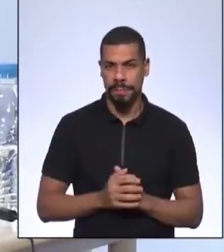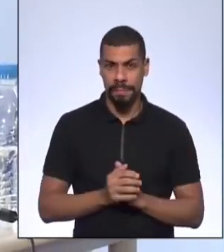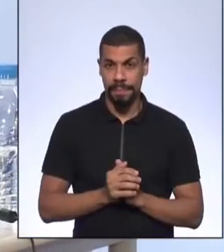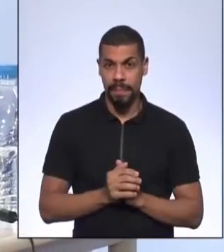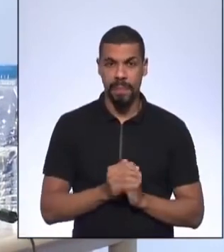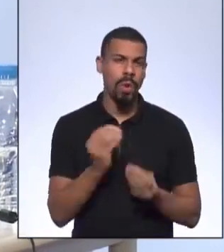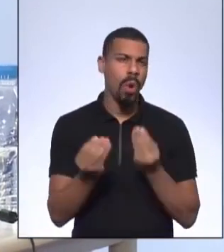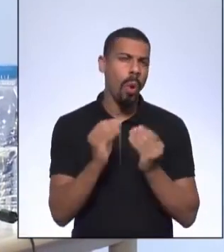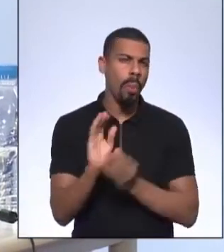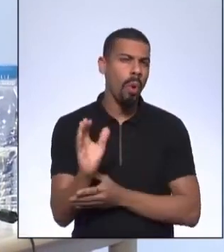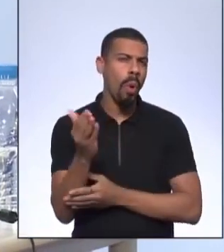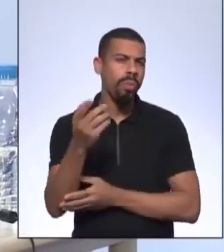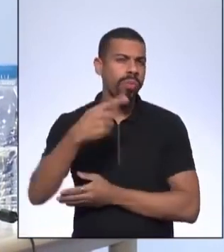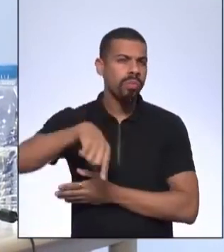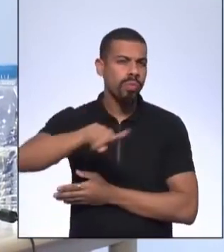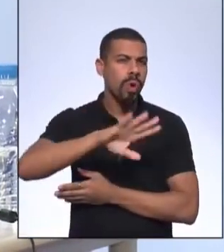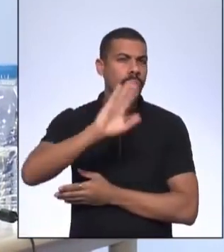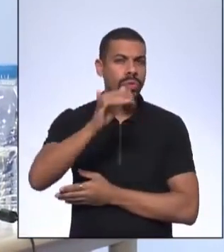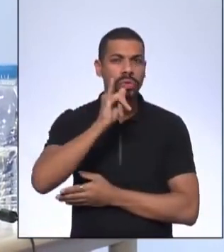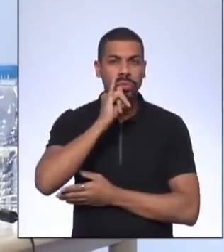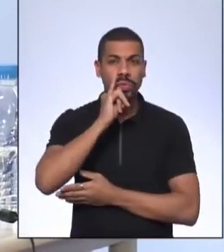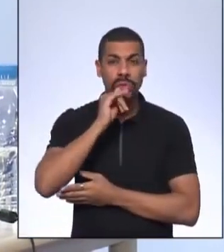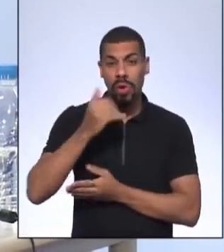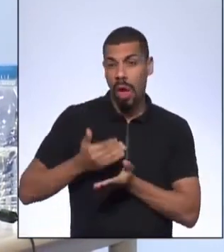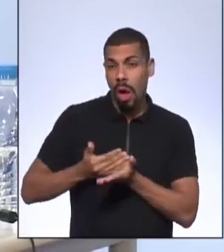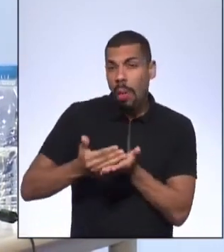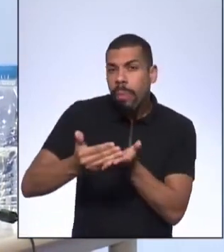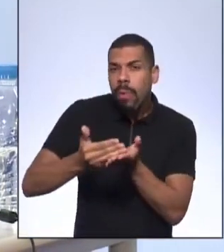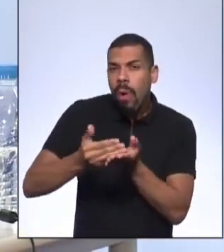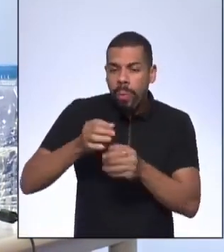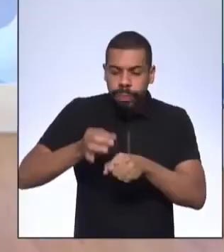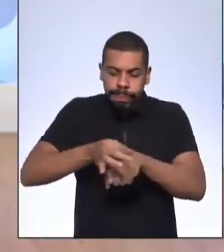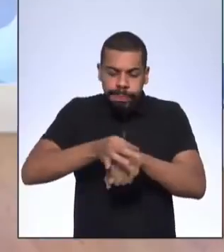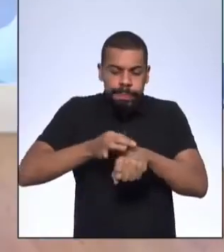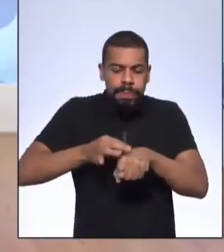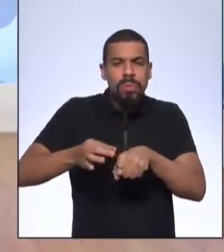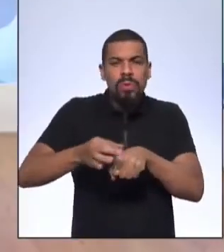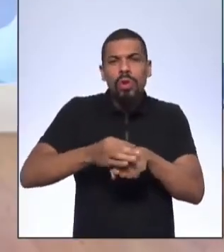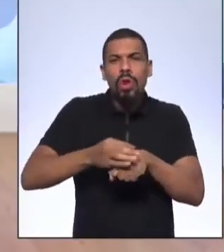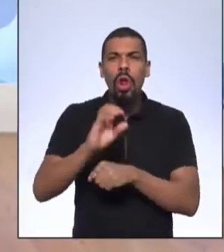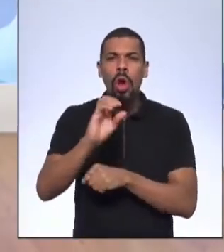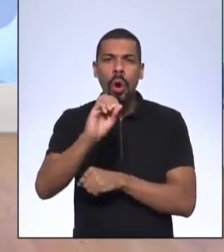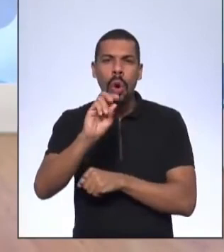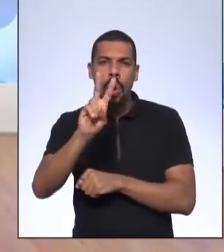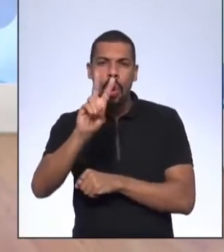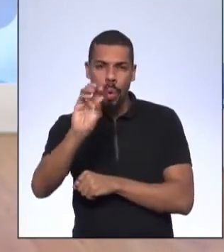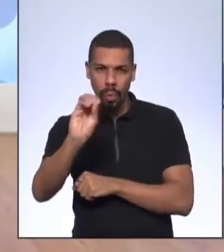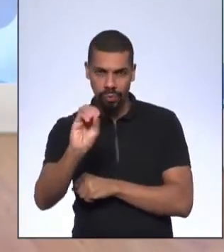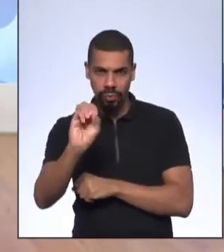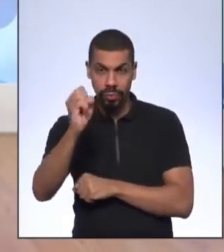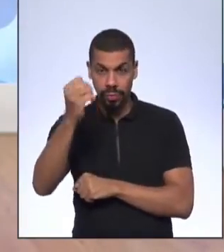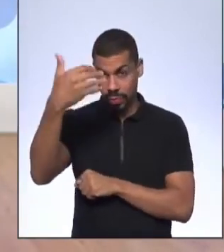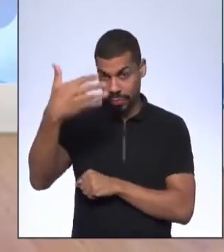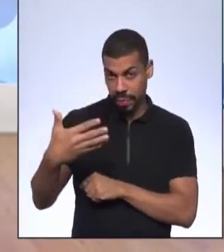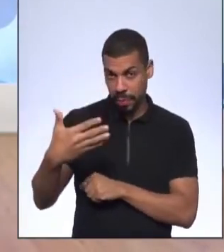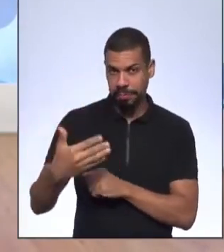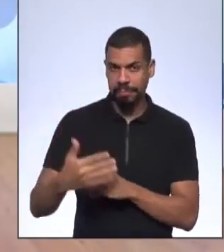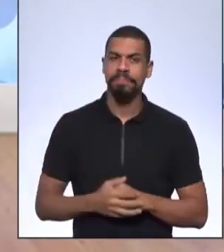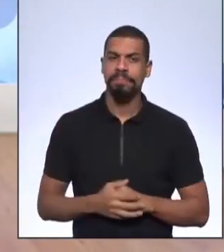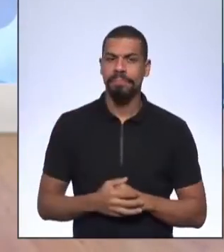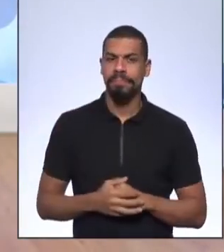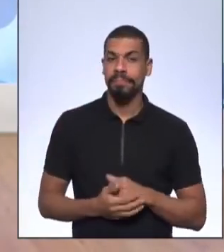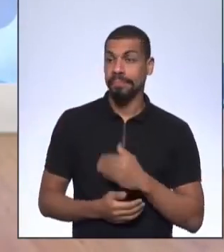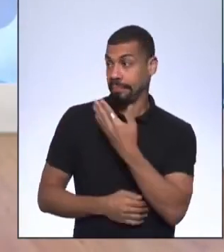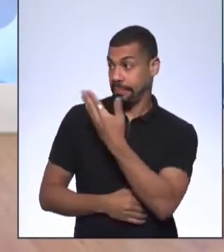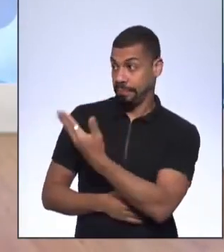isso acontecer, né, nós já fomos uma célula ovo. Né? Essa célula ovo, conforme nós vamos verificar, né, nós temos